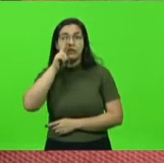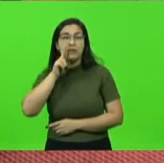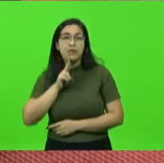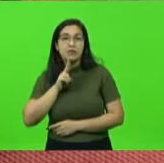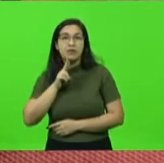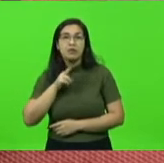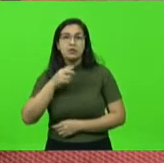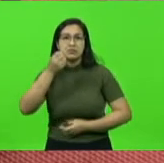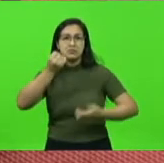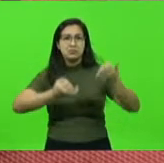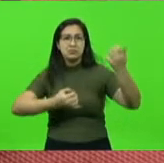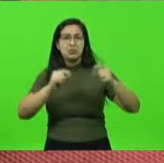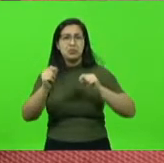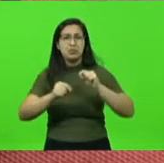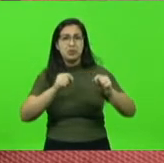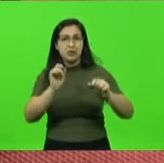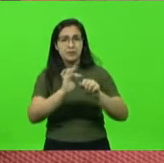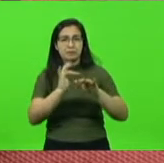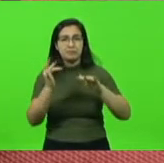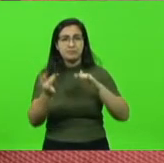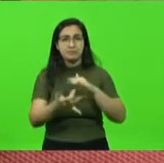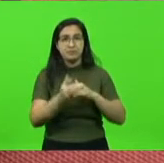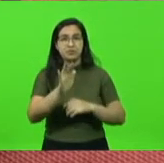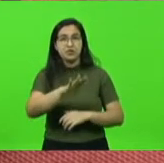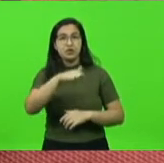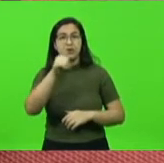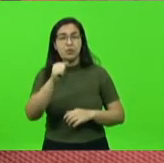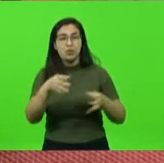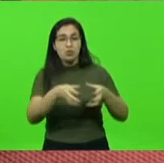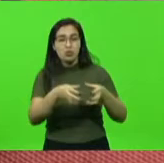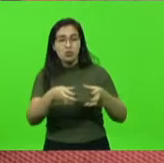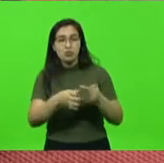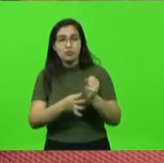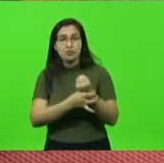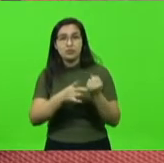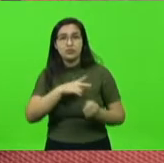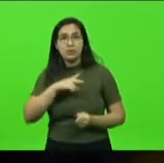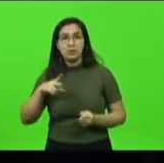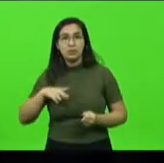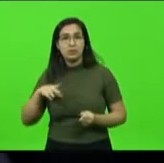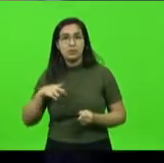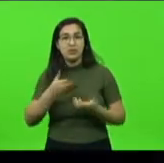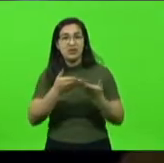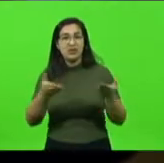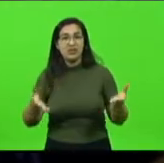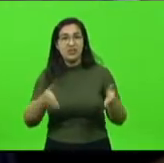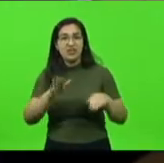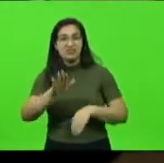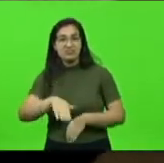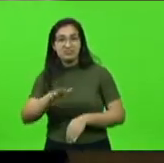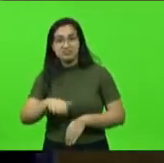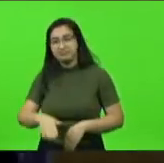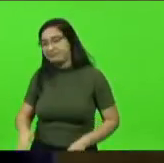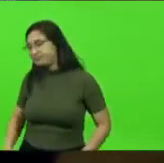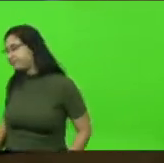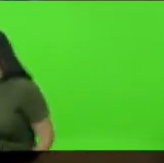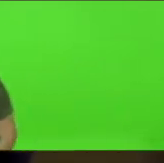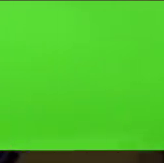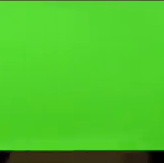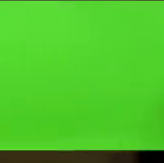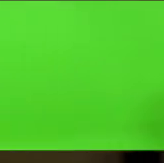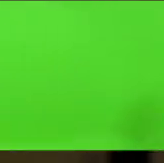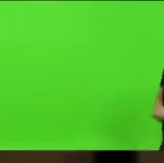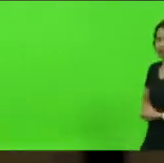colocou na rede social que eu chamei as categorias da segurança pública de baixas. Eu usei a tribuna para dizer